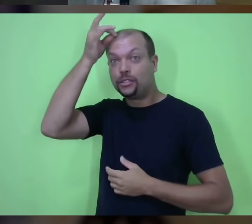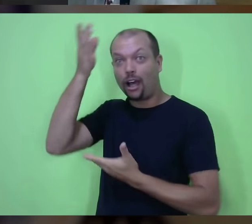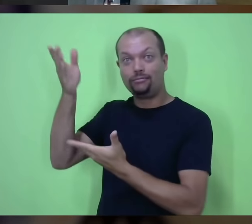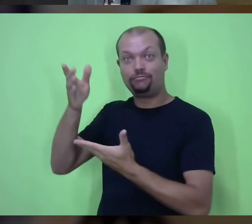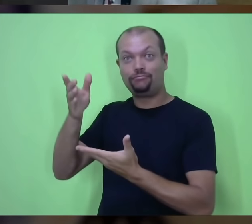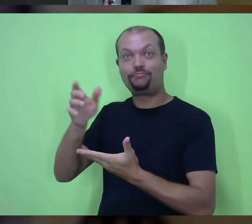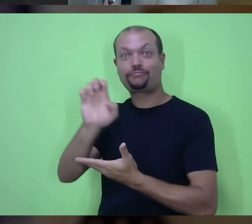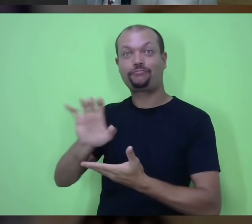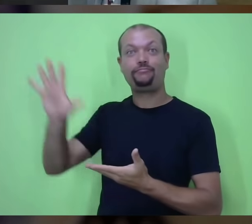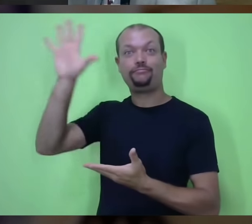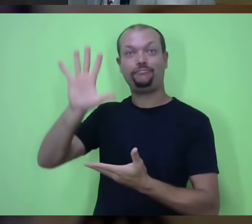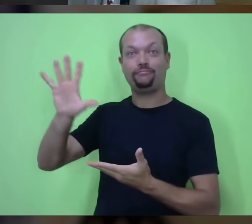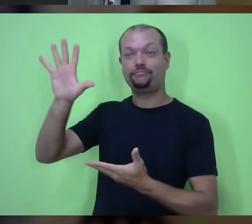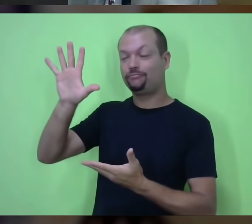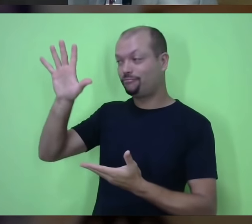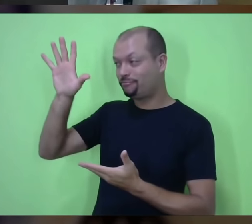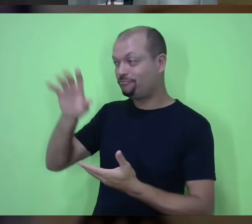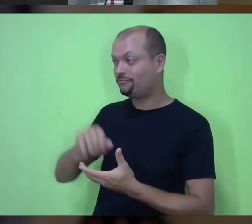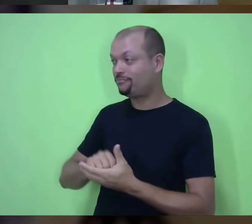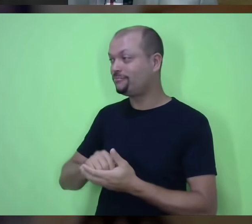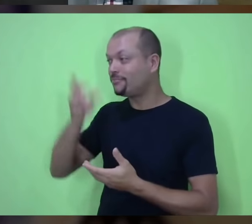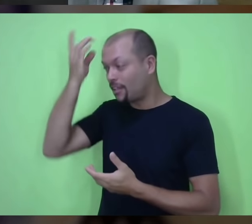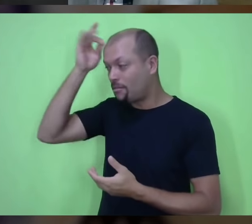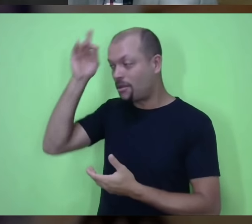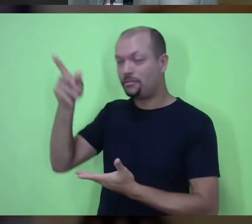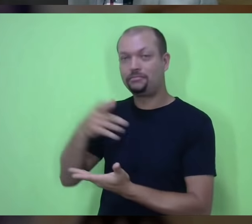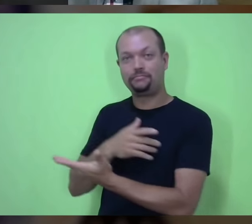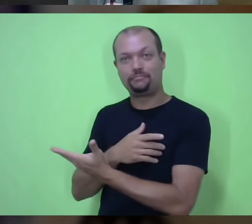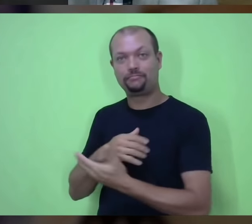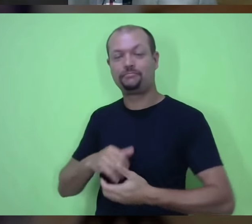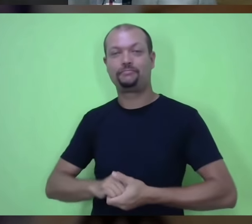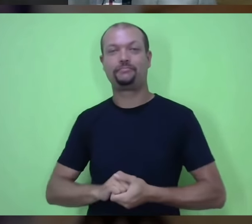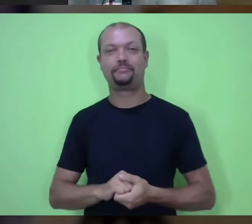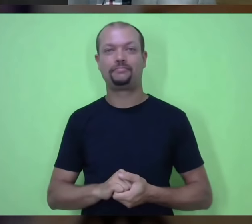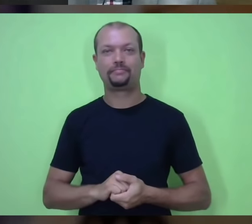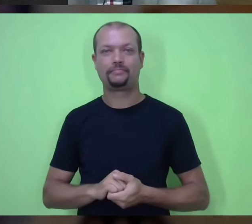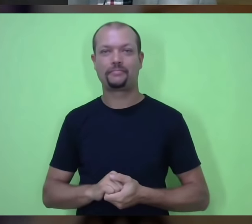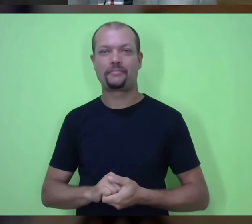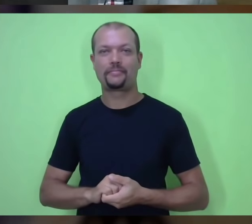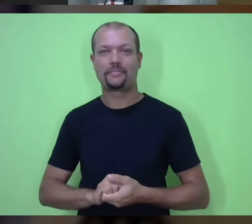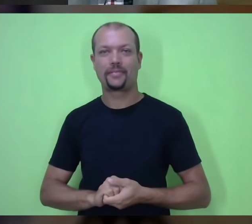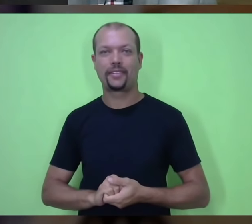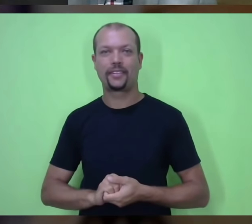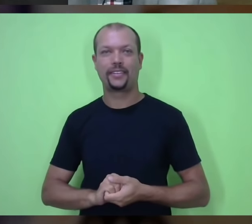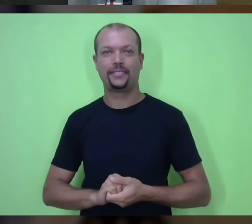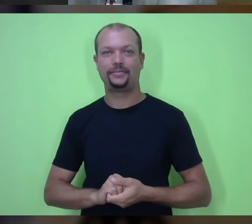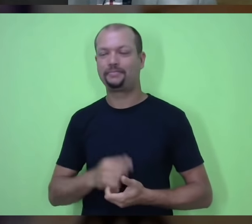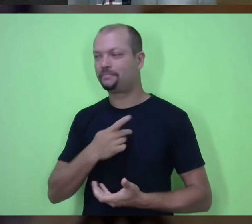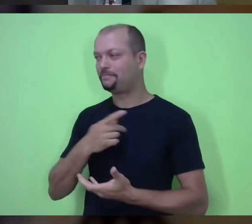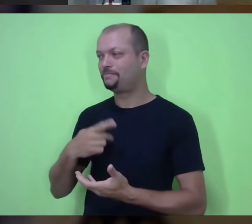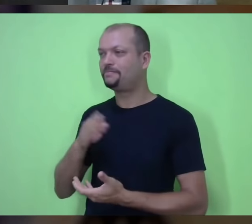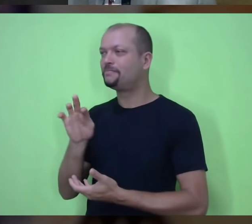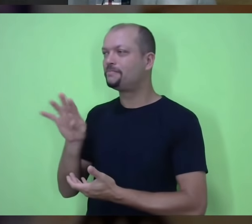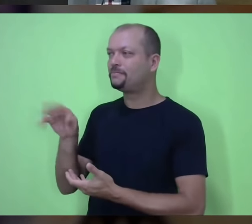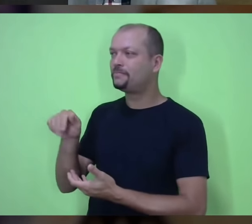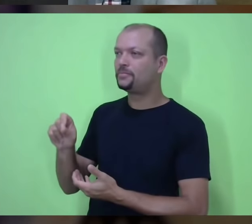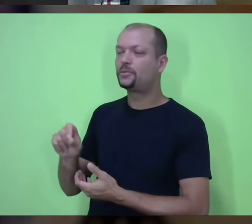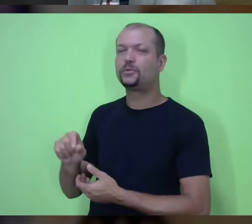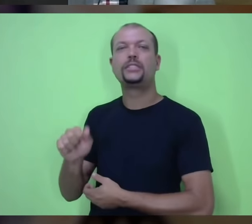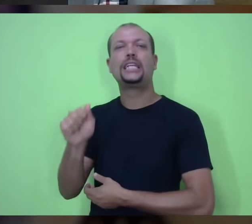né? Pastor Gabriel Galvani é lá do Espírito Santo. Pastor Bruno, pastor Gabriel é de Afonso Cláudio. E o pastor Bruno eu sei